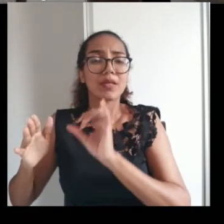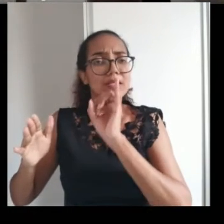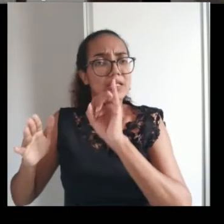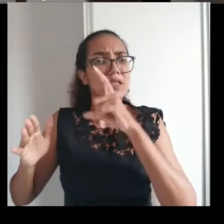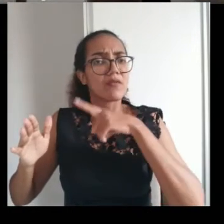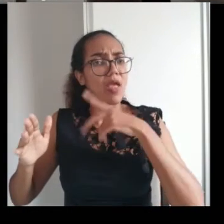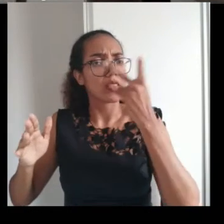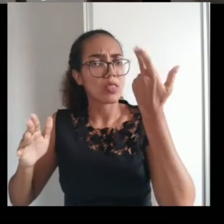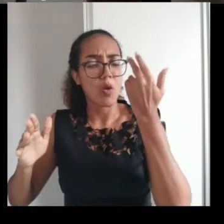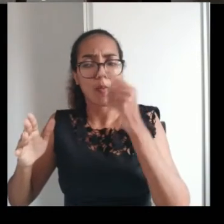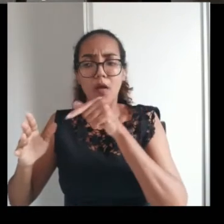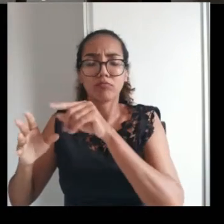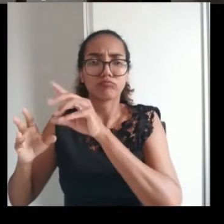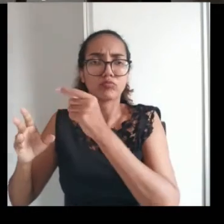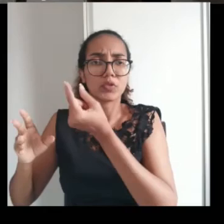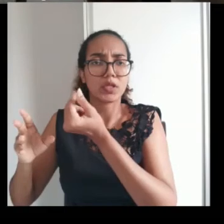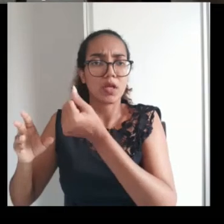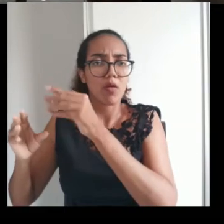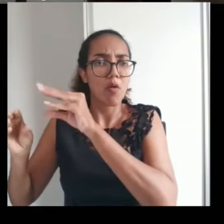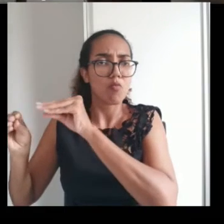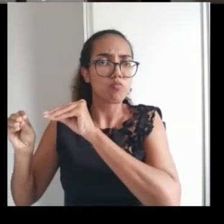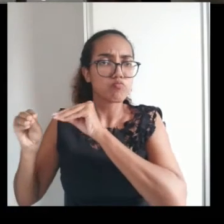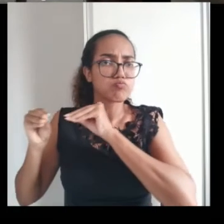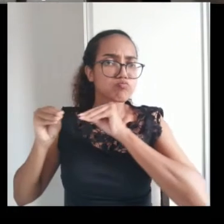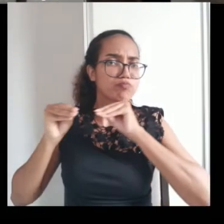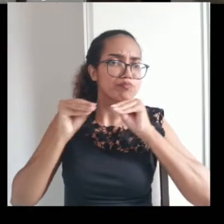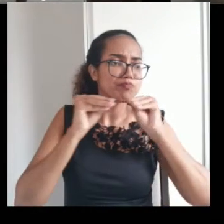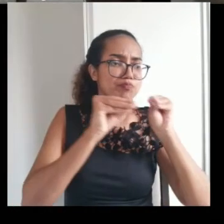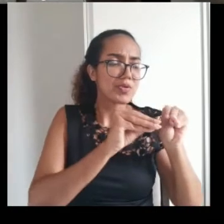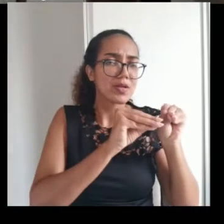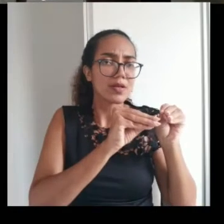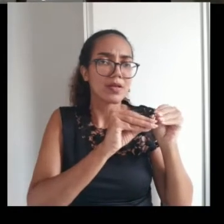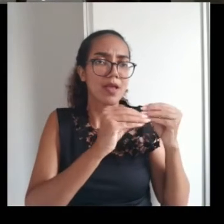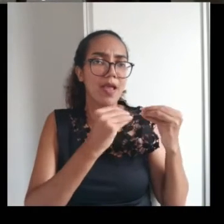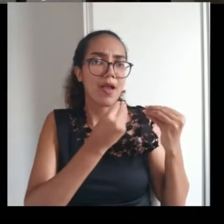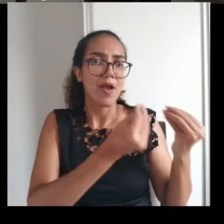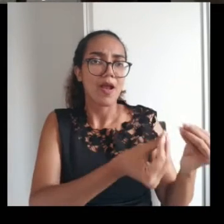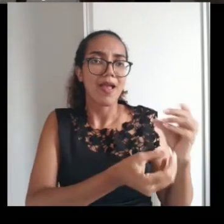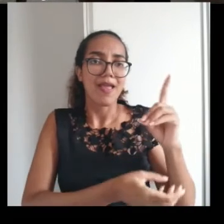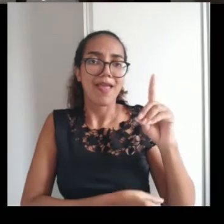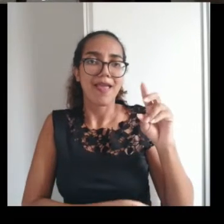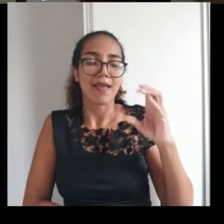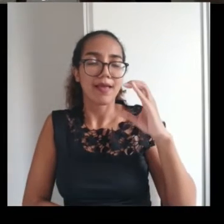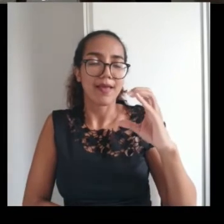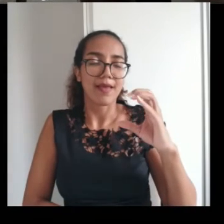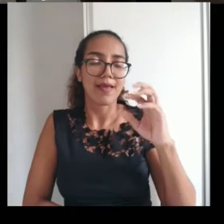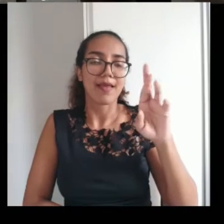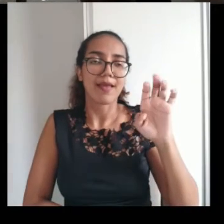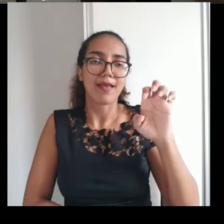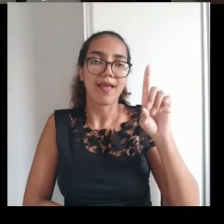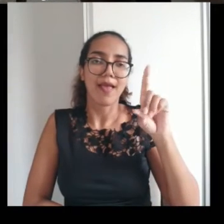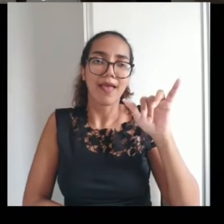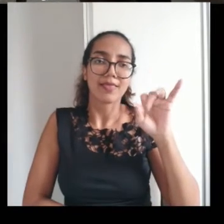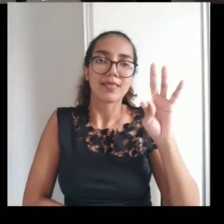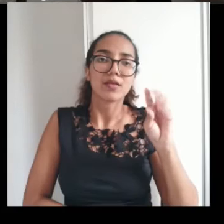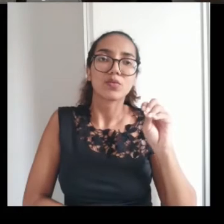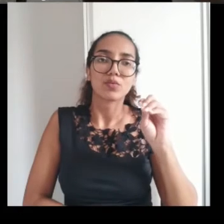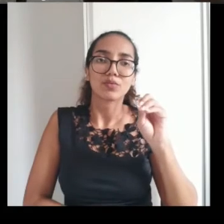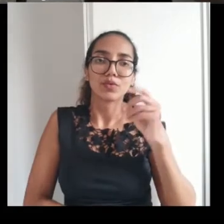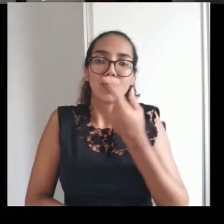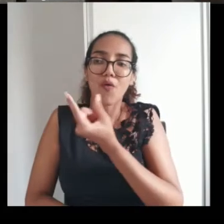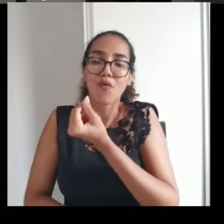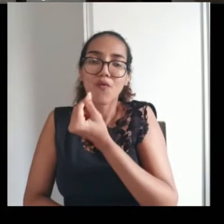de origem e crédito na conta de destino. E faço a transferência ser realizada com